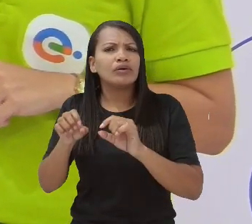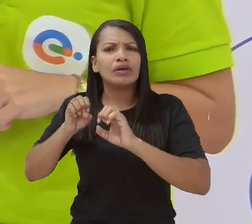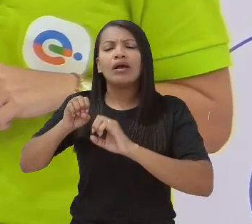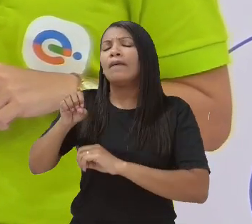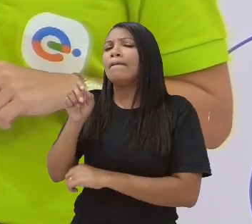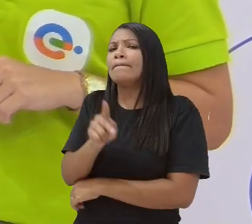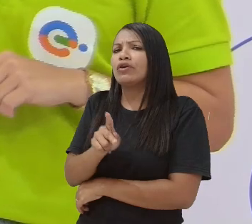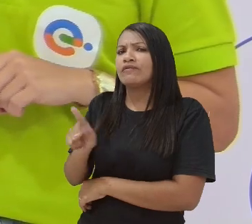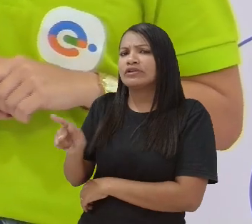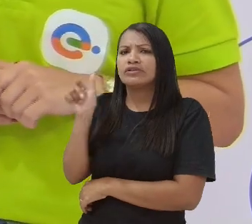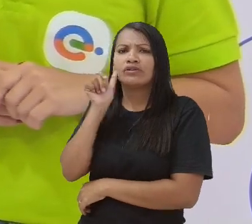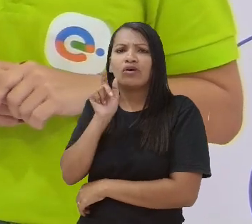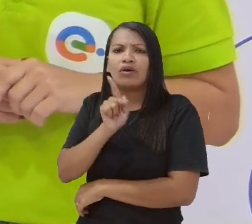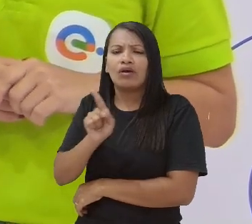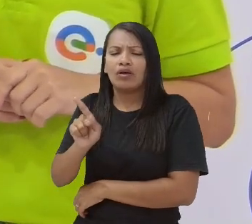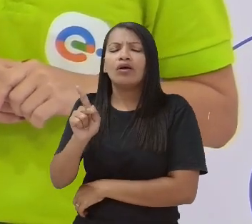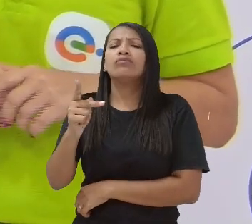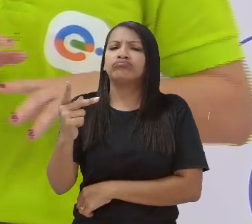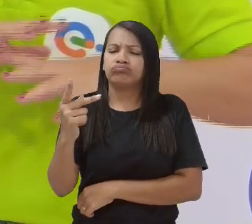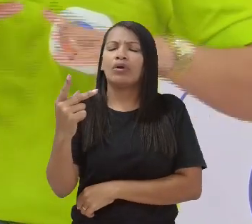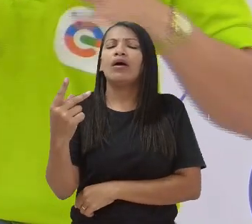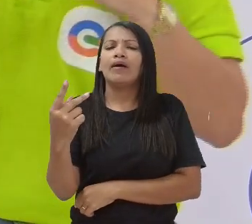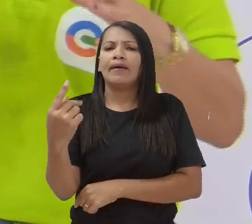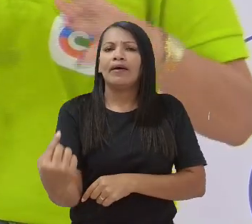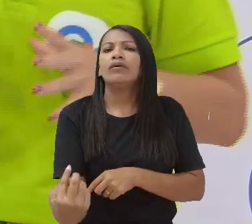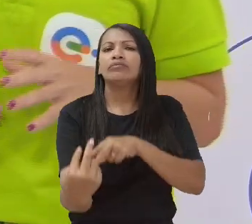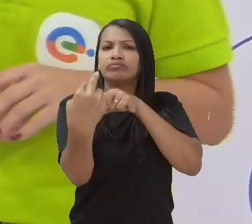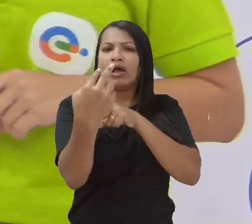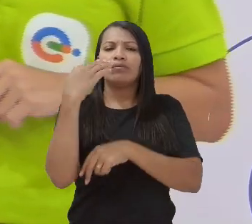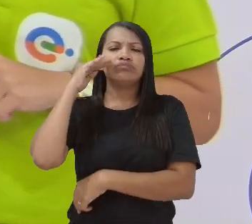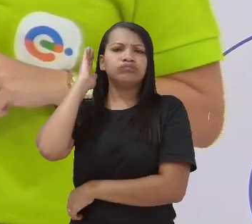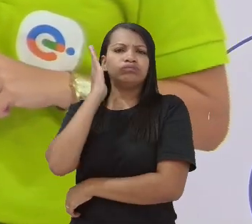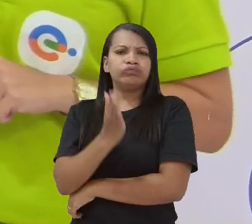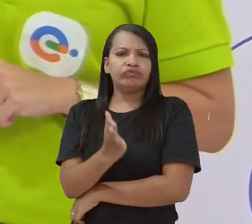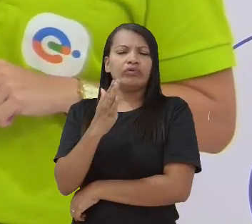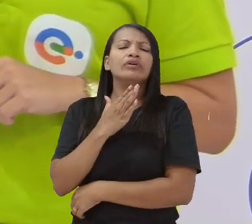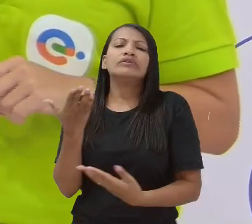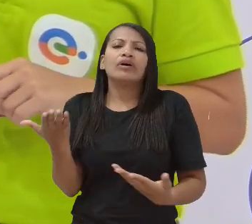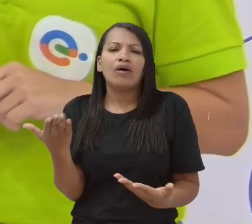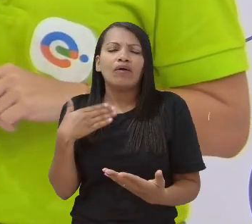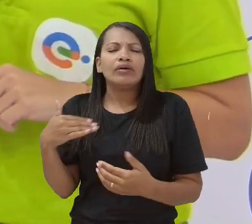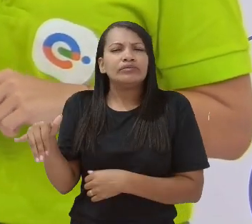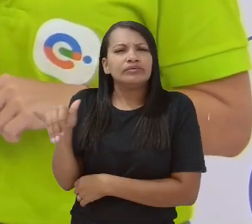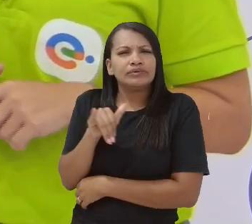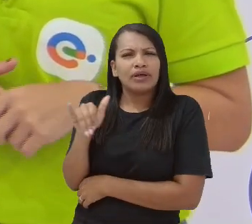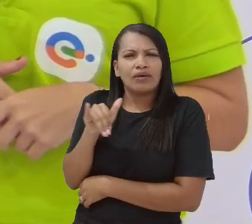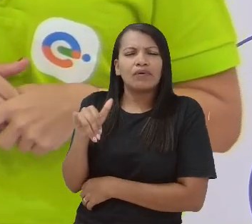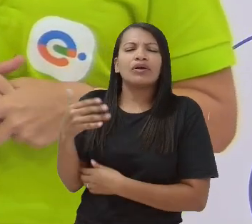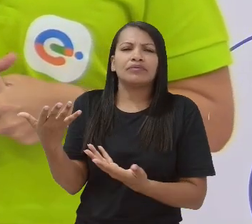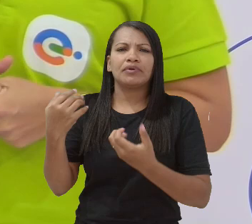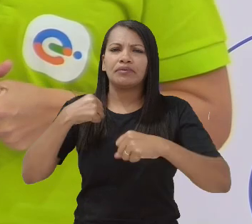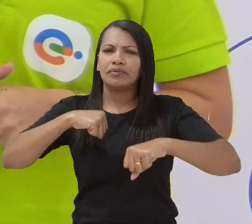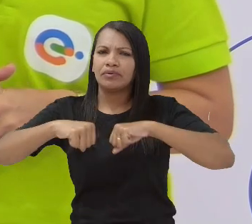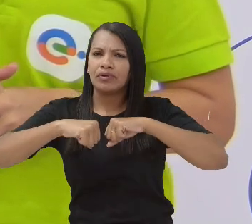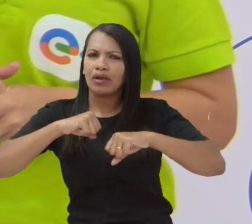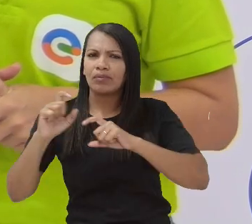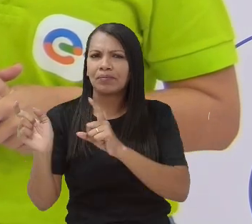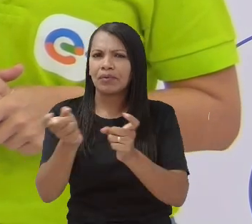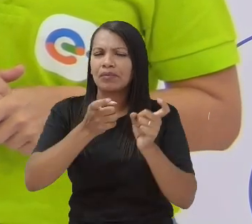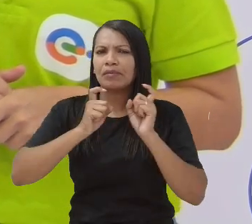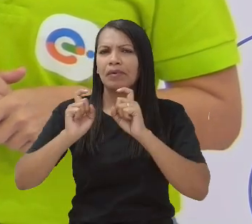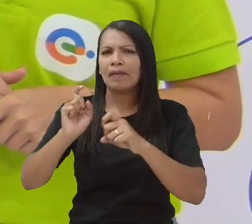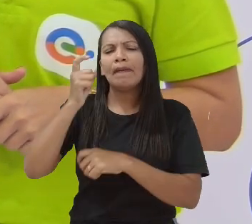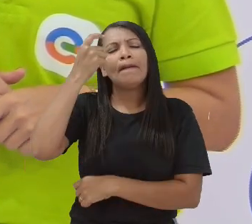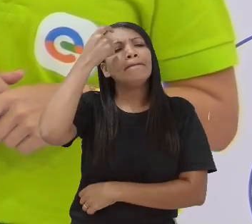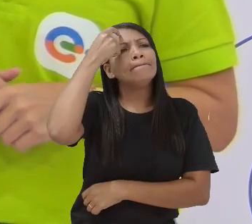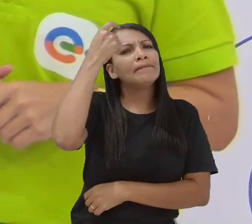educadoras para educadores. Sim. Então fica Conversa direta. mais tranquilo da gente trazer esse debate, né? Da gente pensar a respeito do que